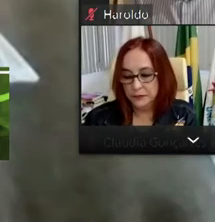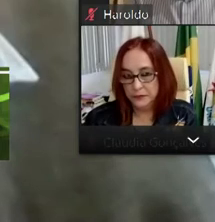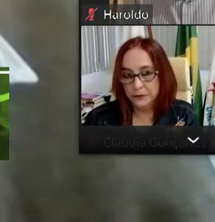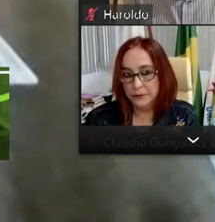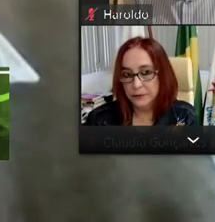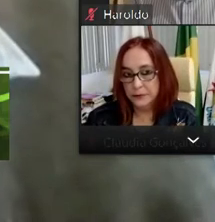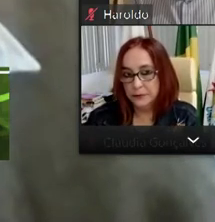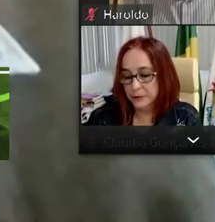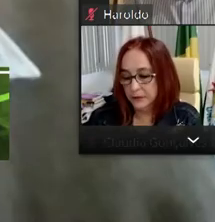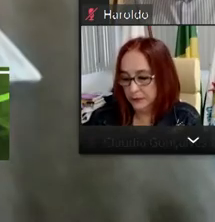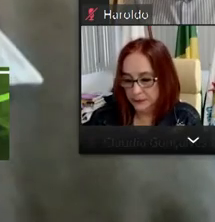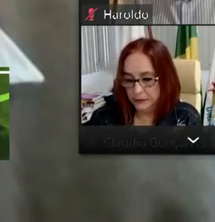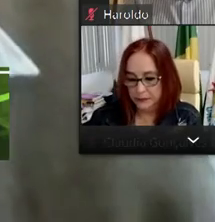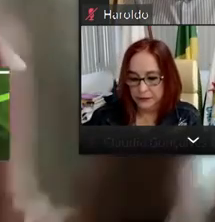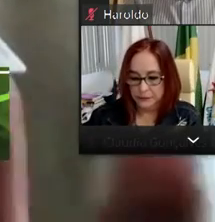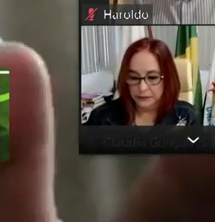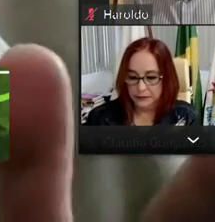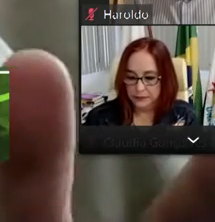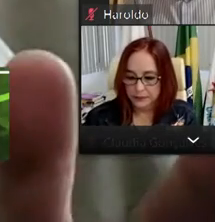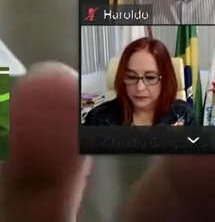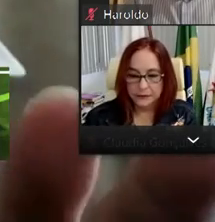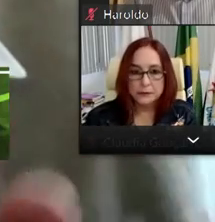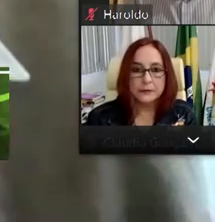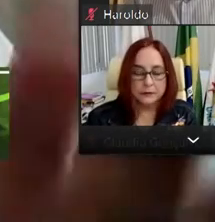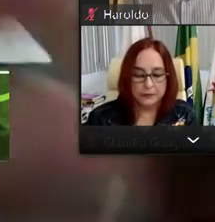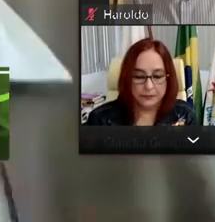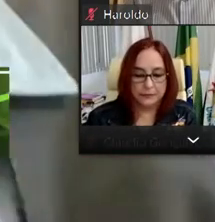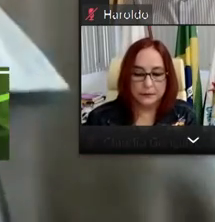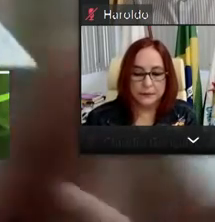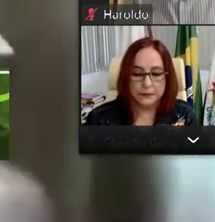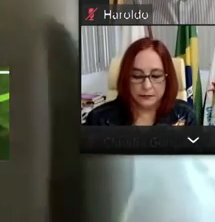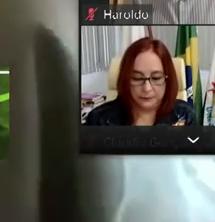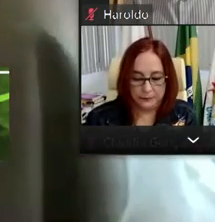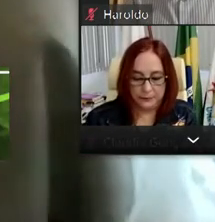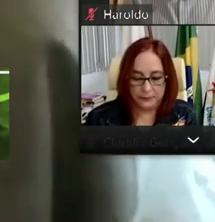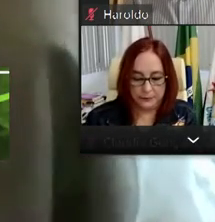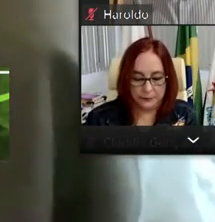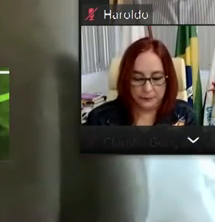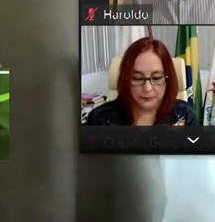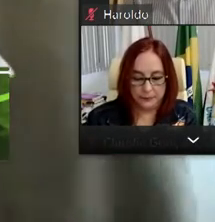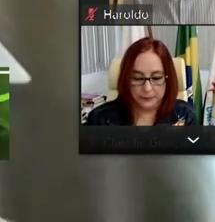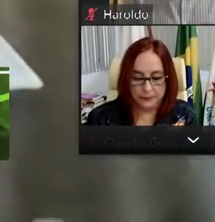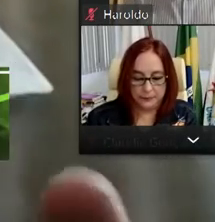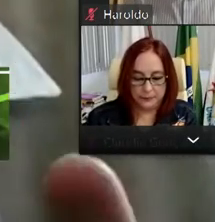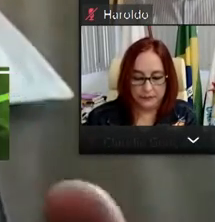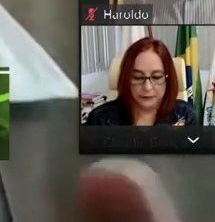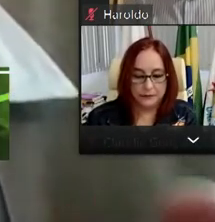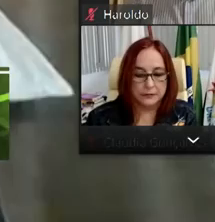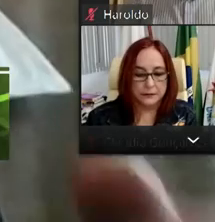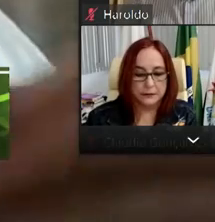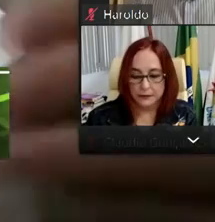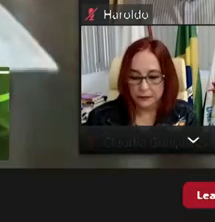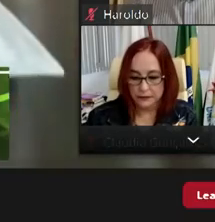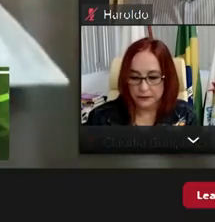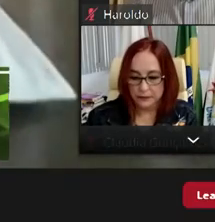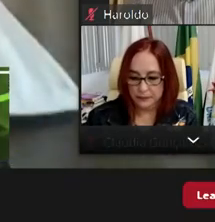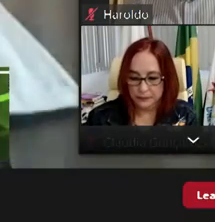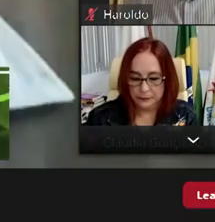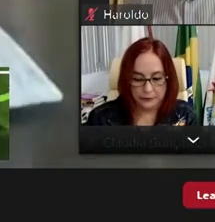e segurança a gente está querendo mostrar que a gente quer mais direitos e mais segurança e evitar esse